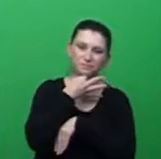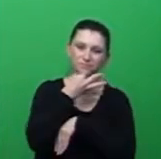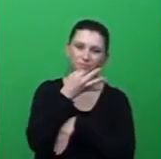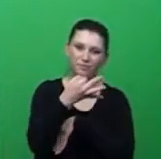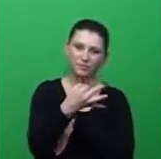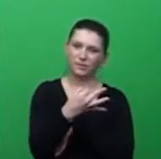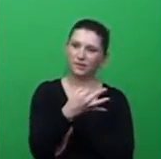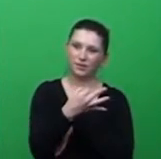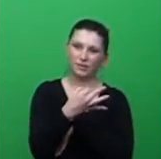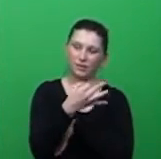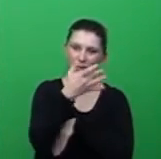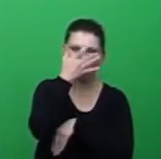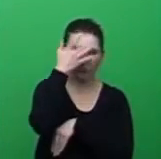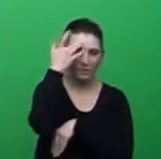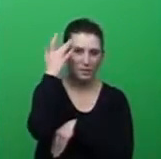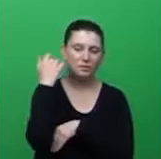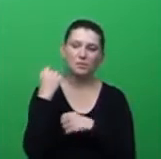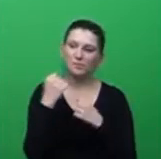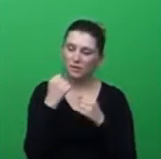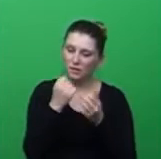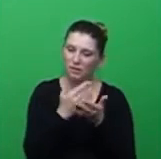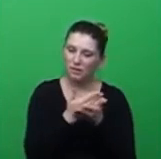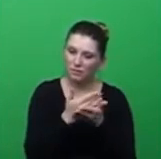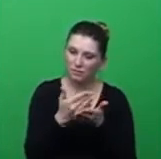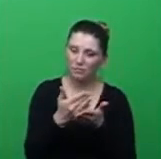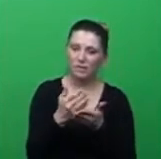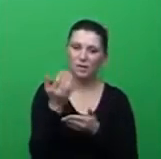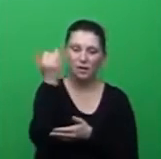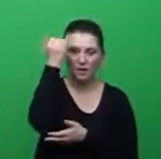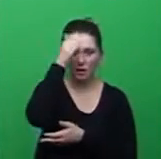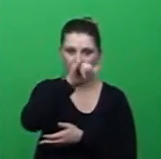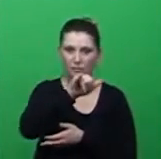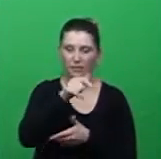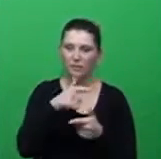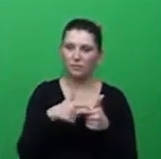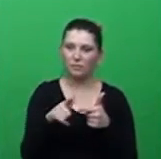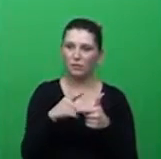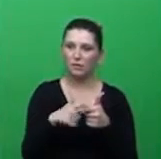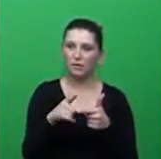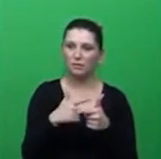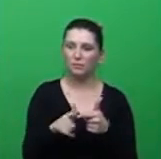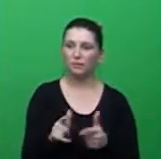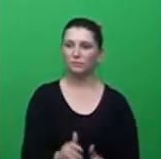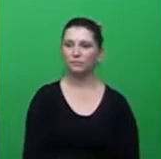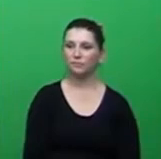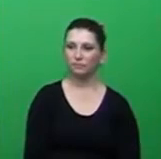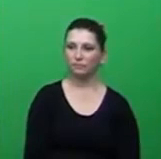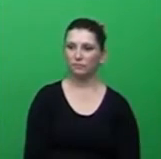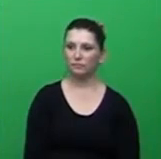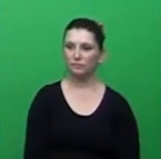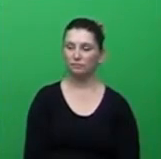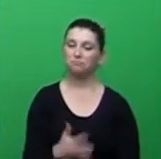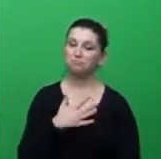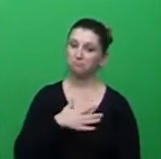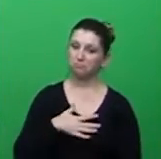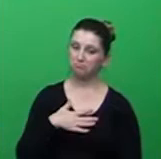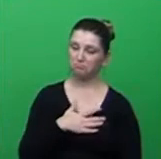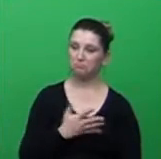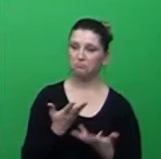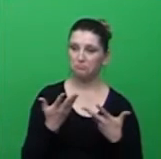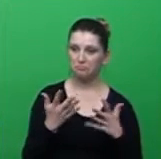lojista não tome iniciativa para evitar esse tipo de problema. Fala a parte, vereador. Eu gostaria de parabenizá-lo